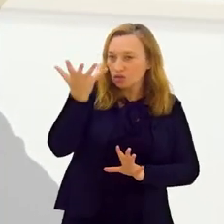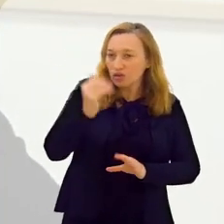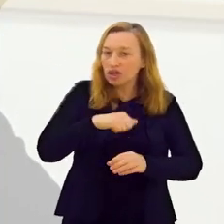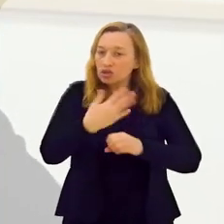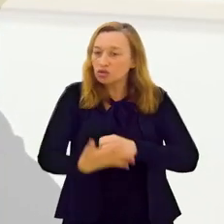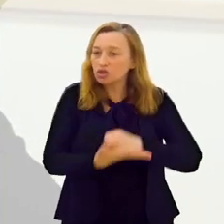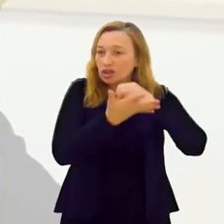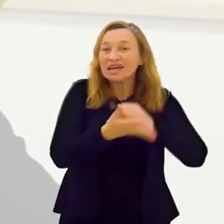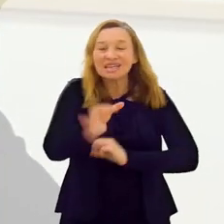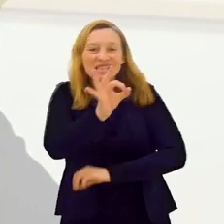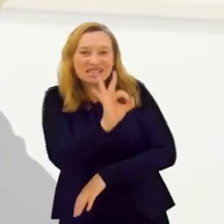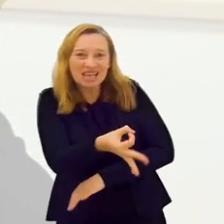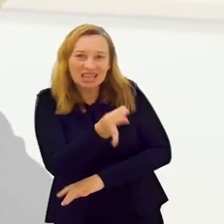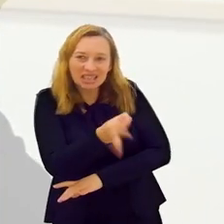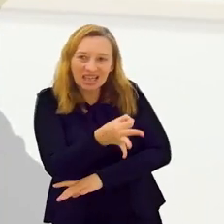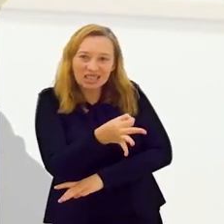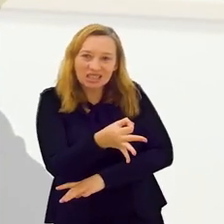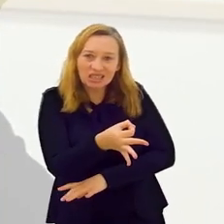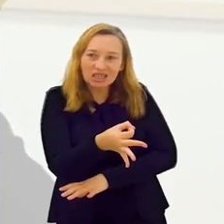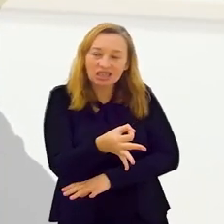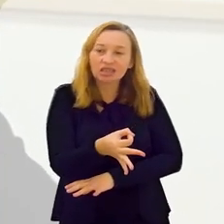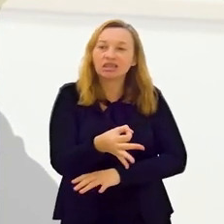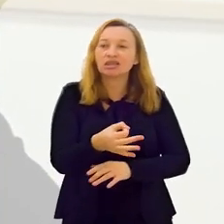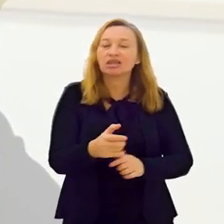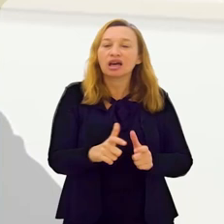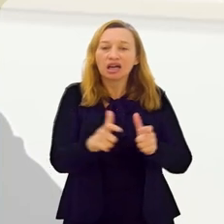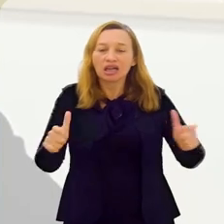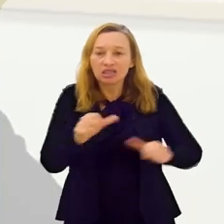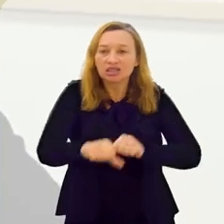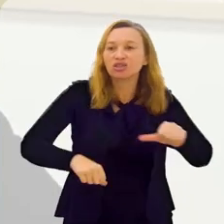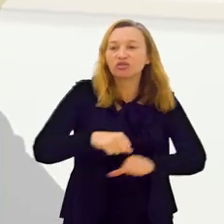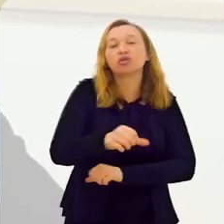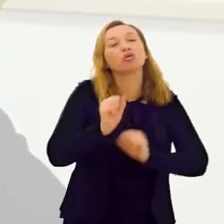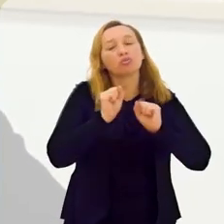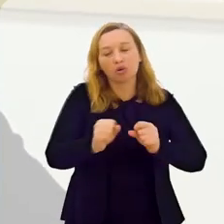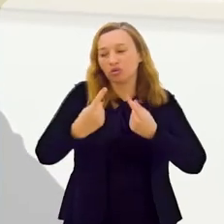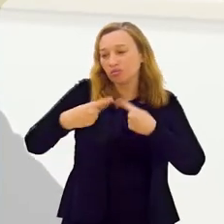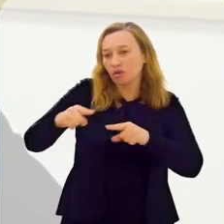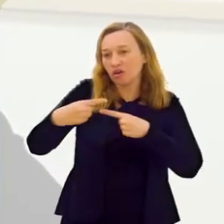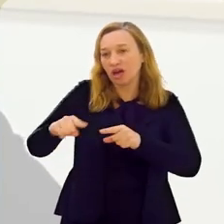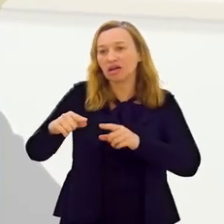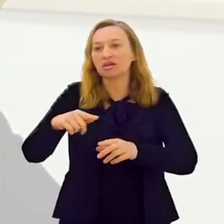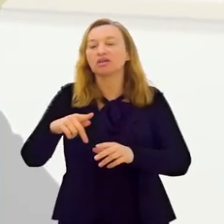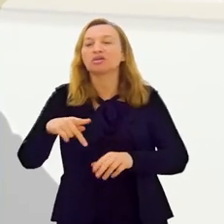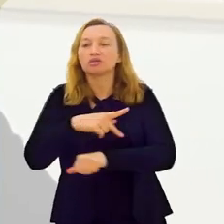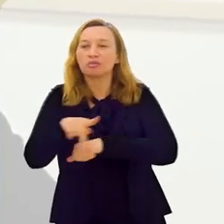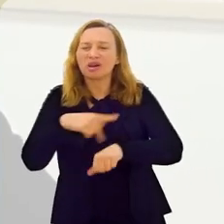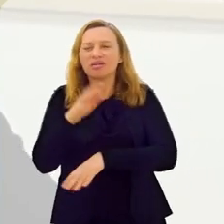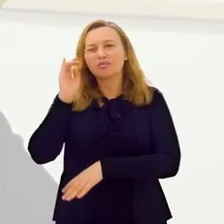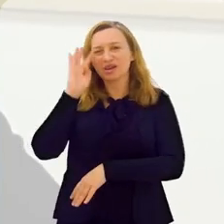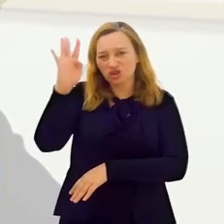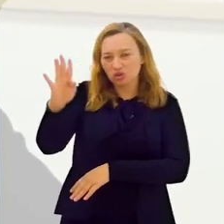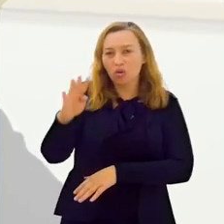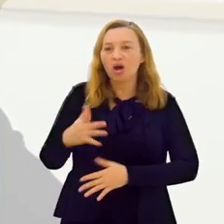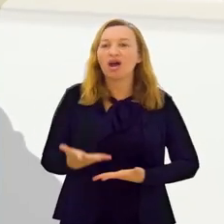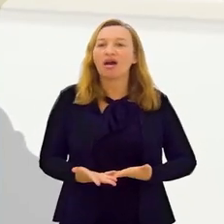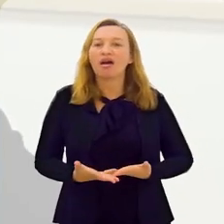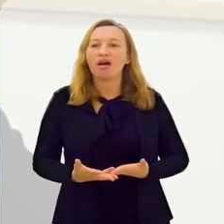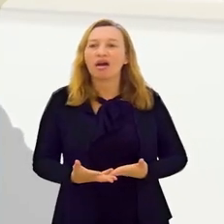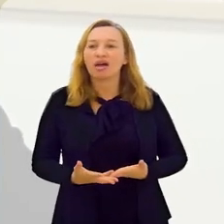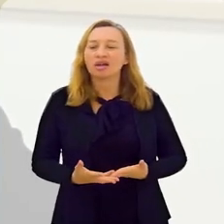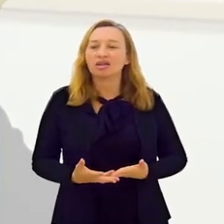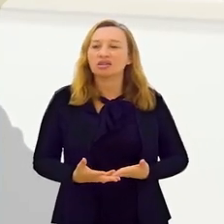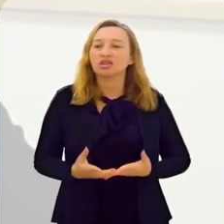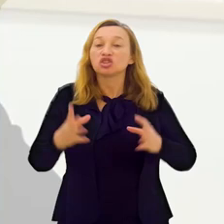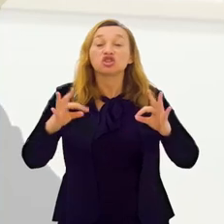para a tia, soluções sustentáveis, eu tenho certeza absoluta, essa é a grande transformação que a gente pode provocar no país. Já